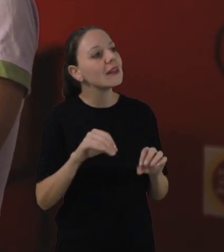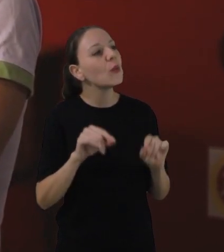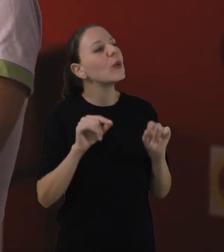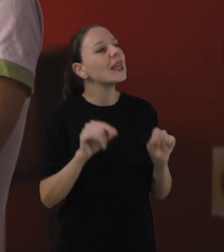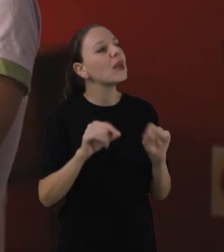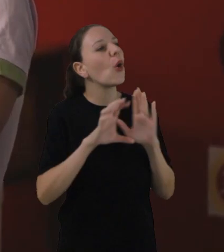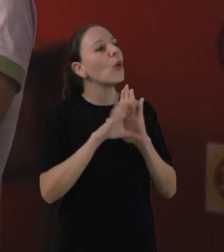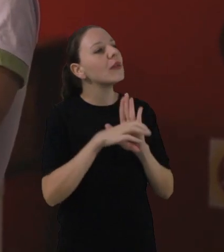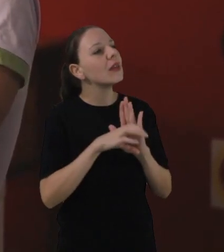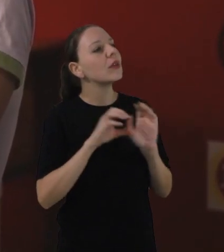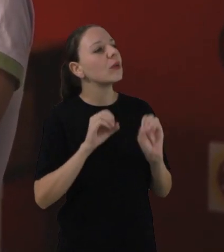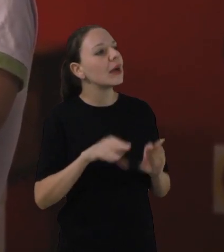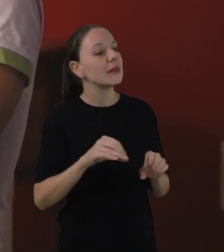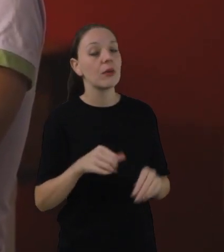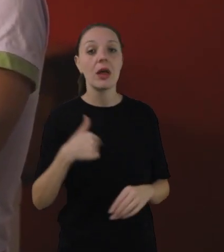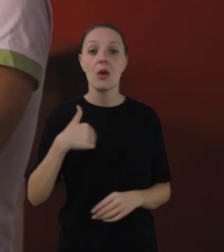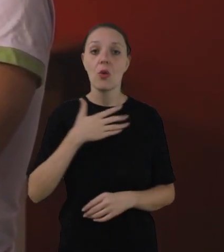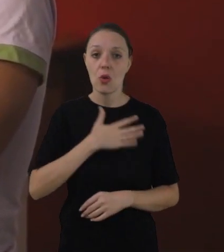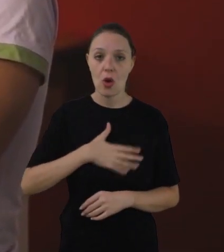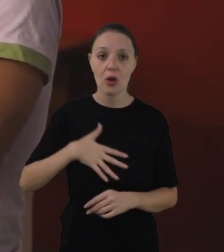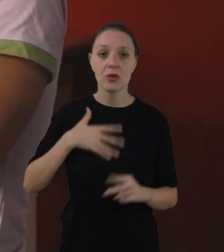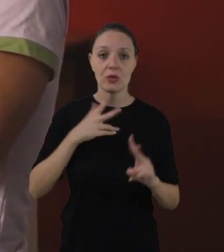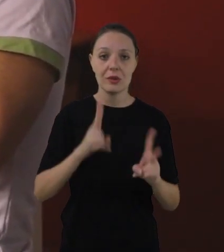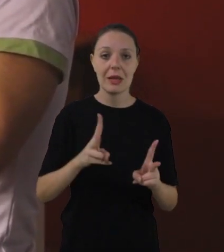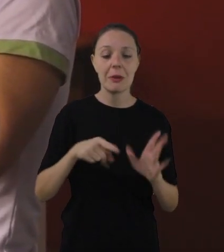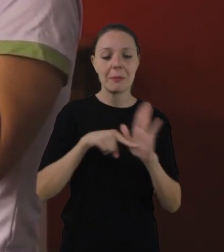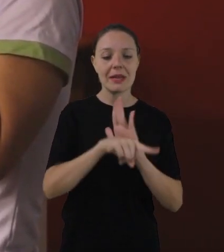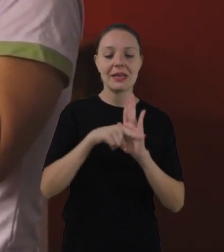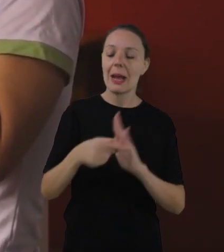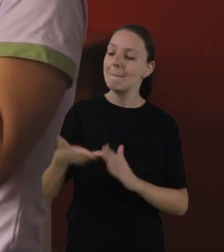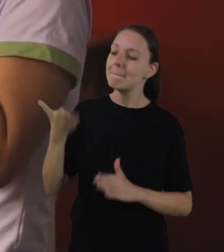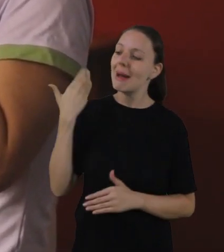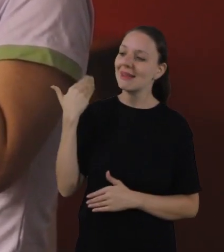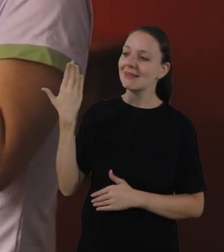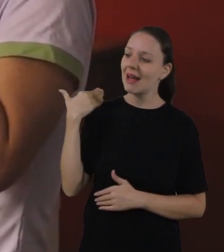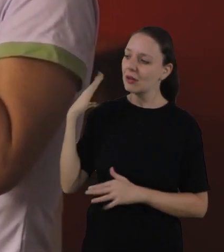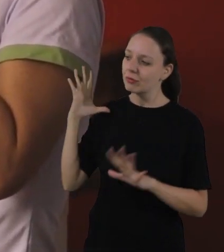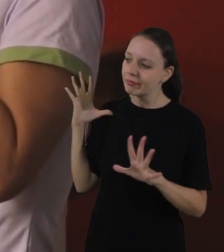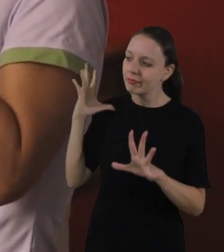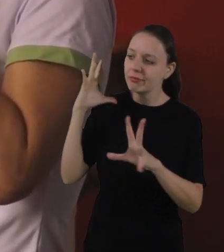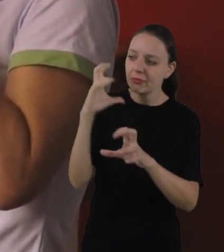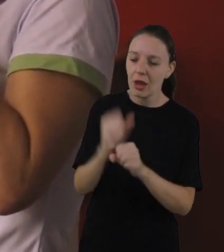que é o conceito. E eu gosto muito de voltar para trás. Eu gosto muito de saber